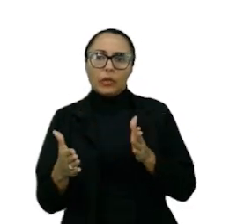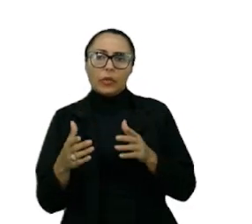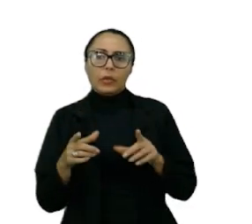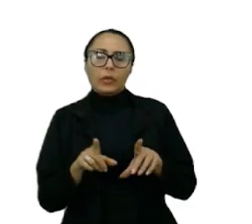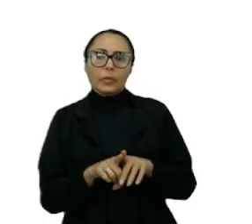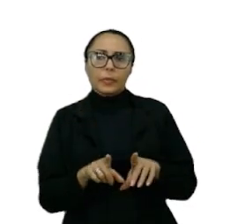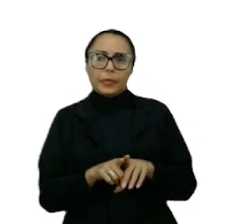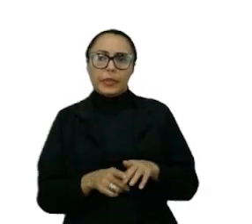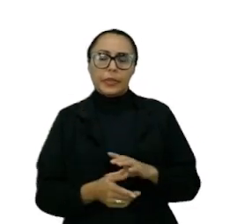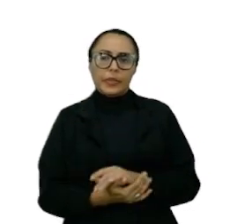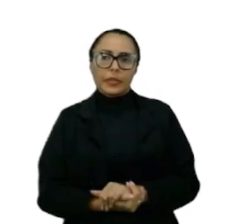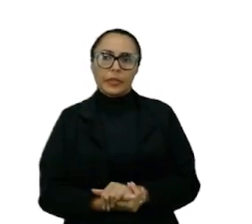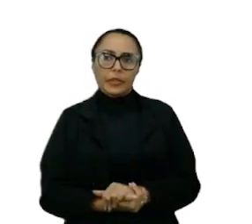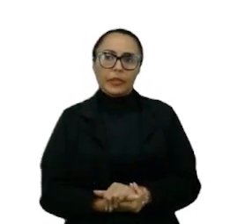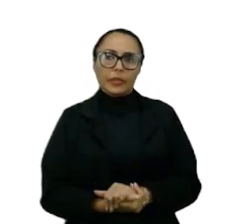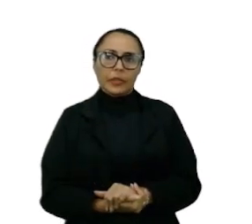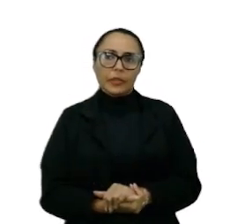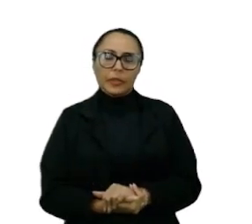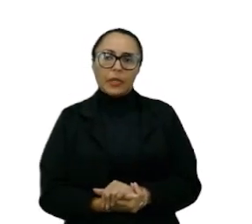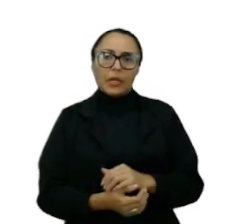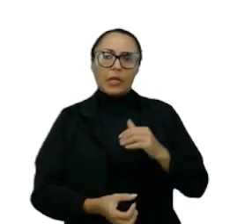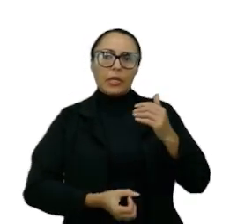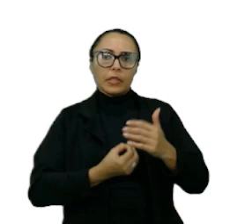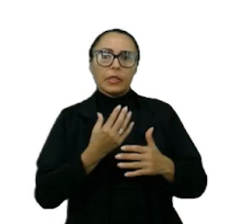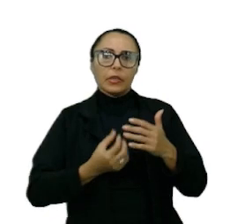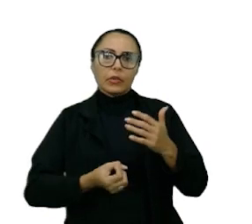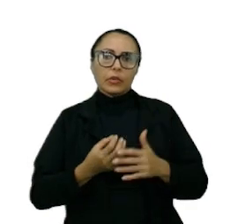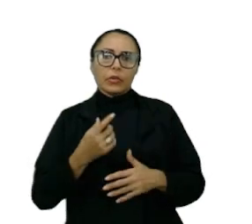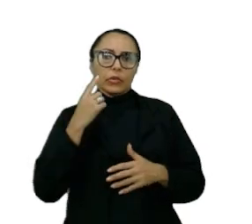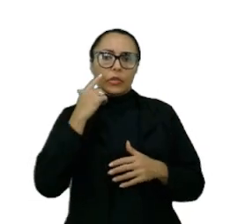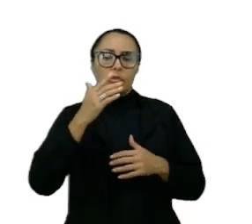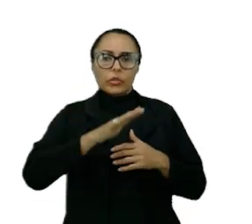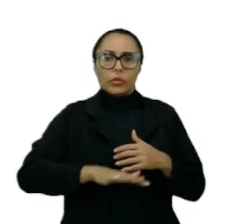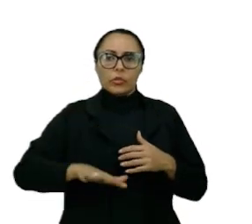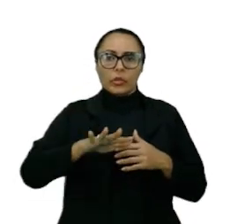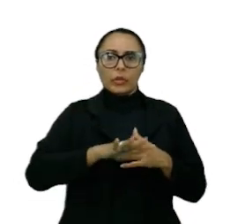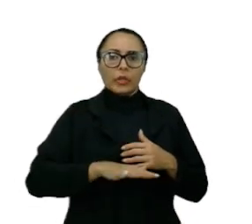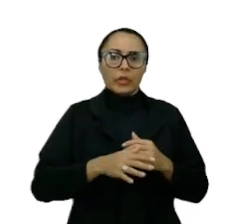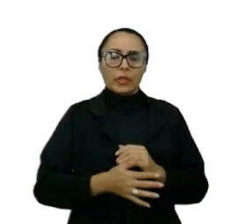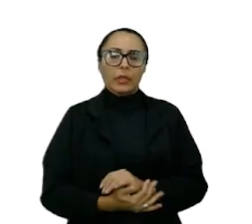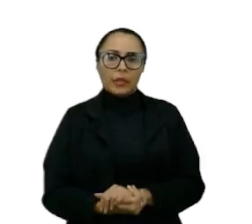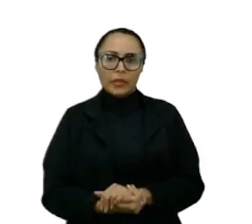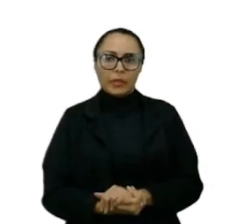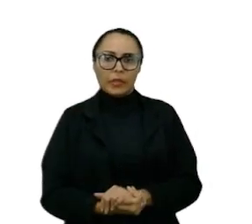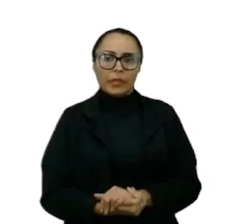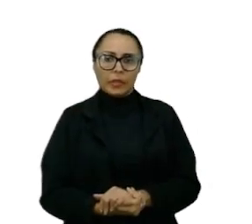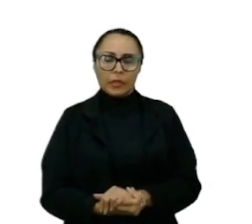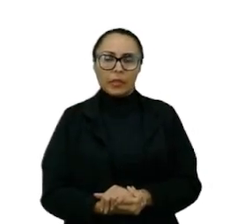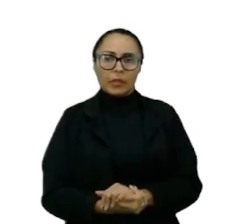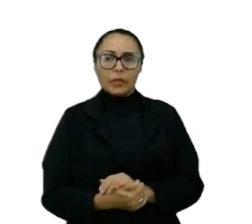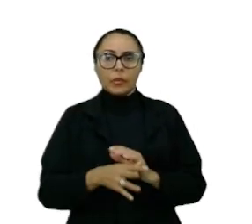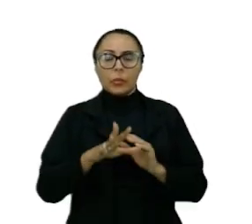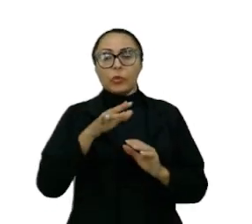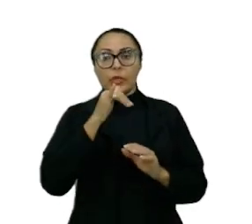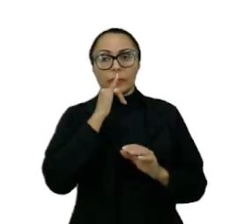e de origem uma grande fonte do nosso biodiesel de origem, por exemplo, de